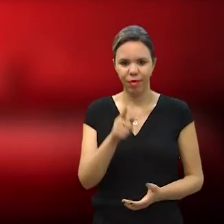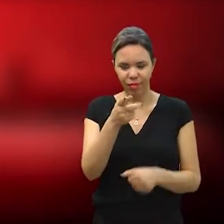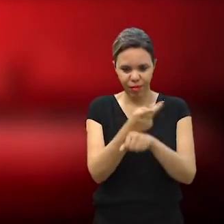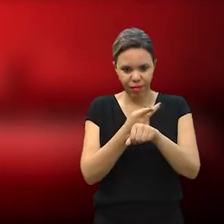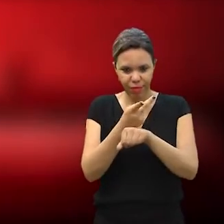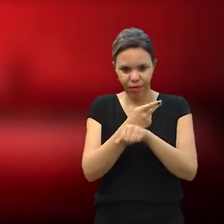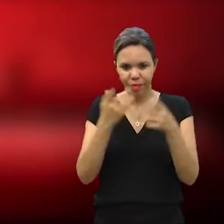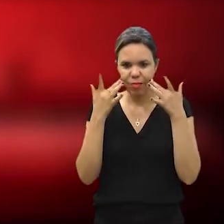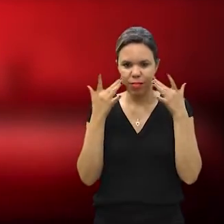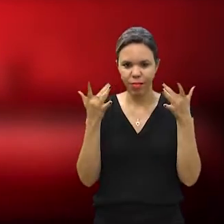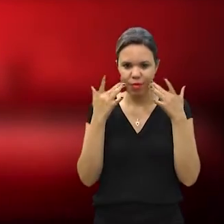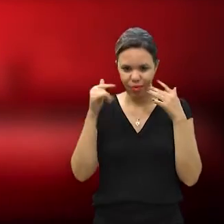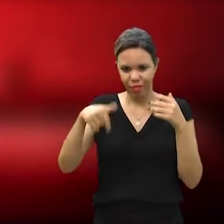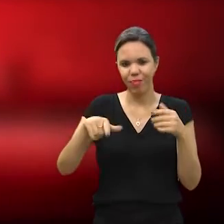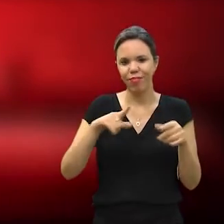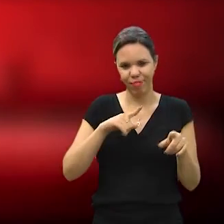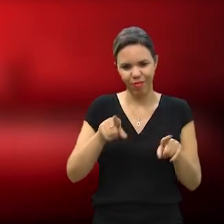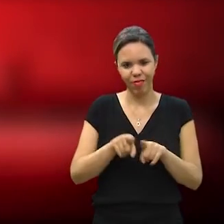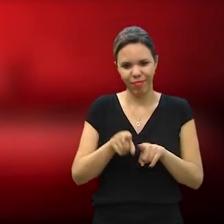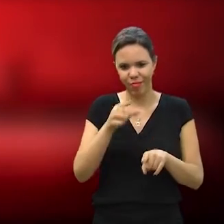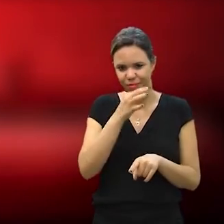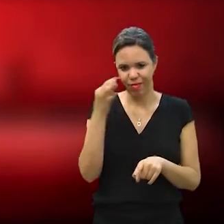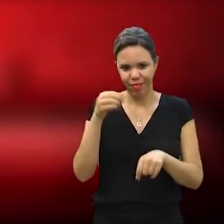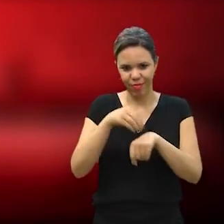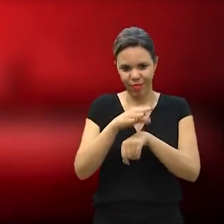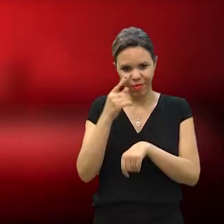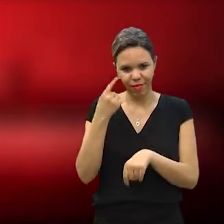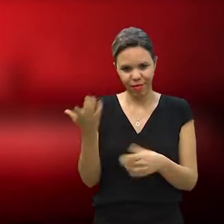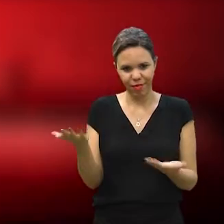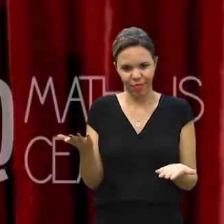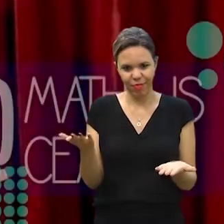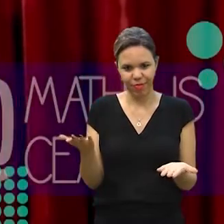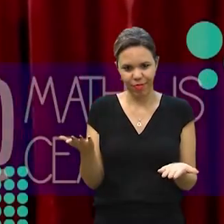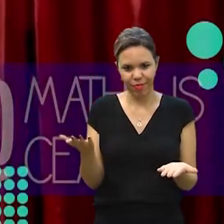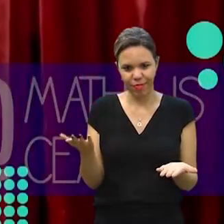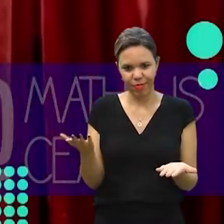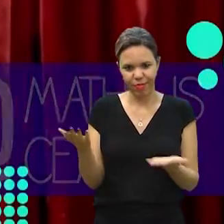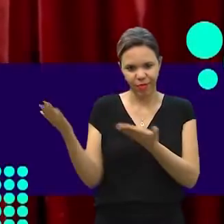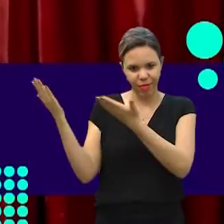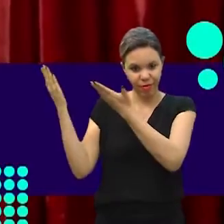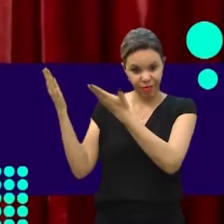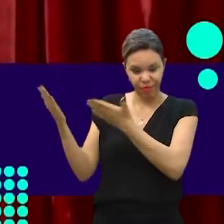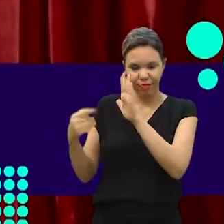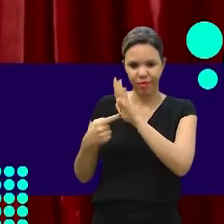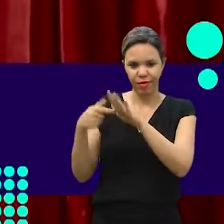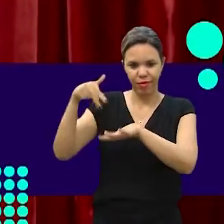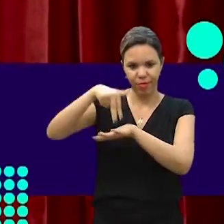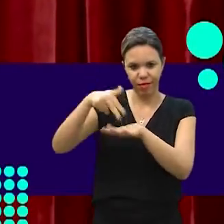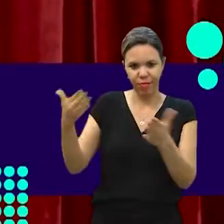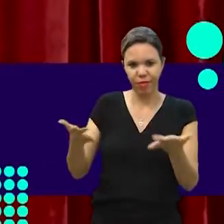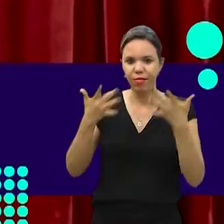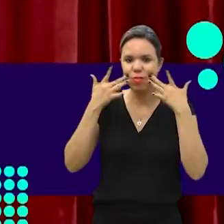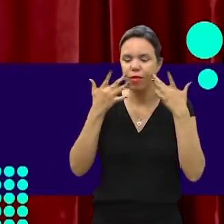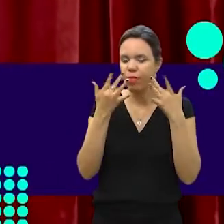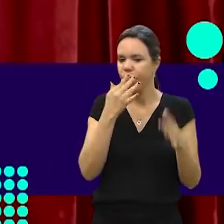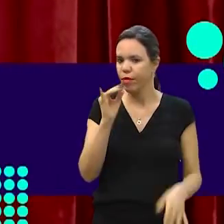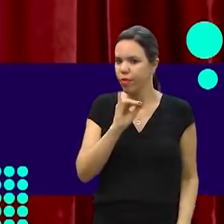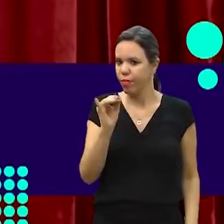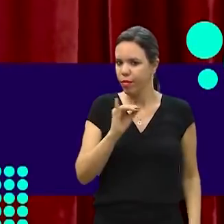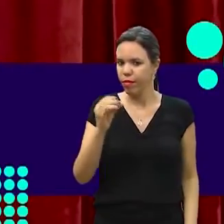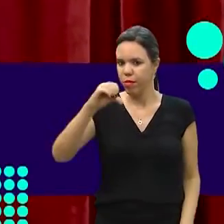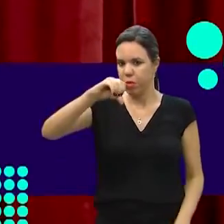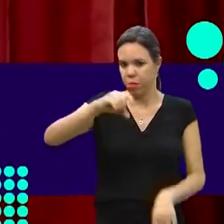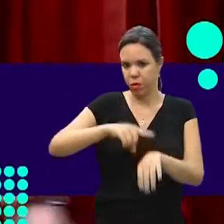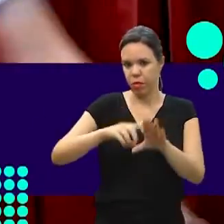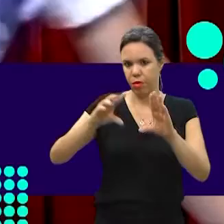E se você procura teatro, aqui tem também ótimas dicas. Olha aí. Matheus Ceará se apresenta hoje no Teatro